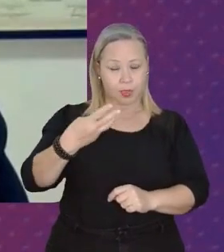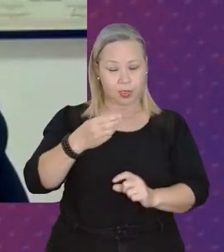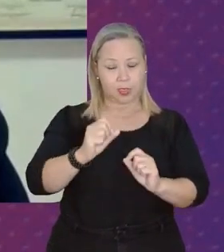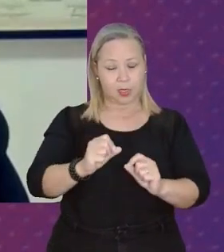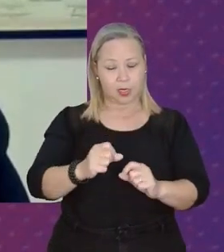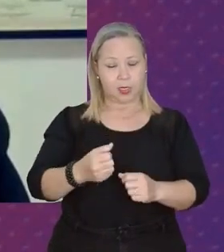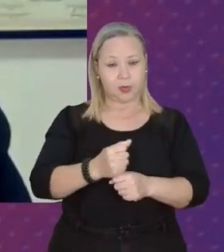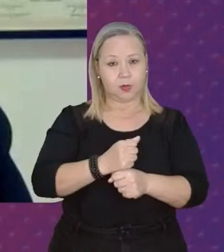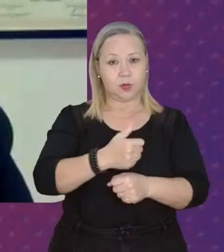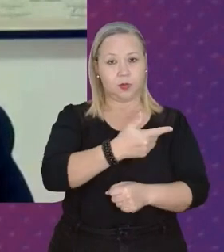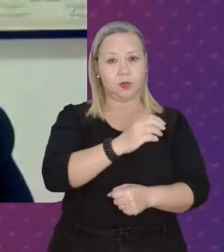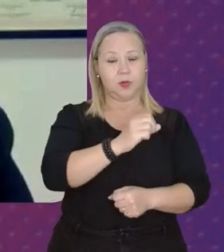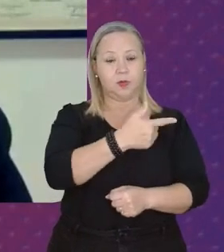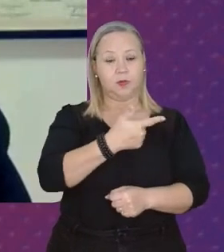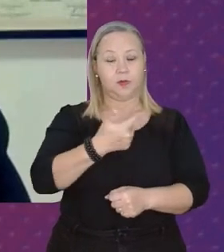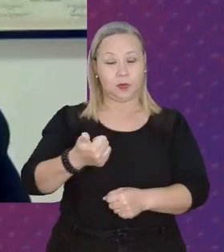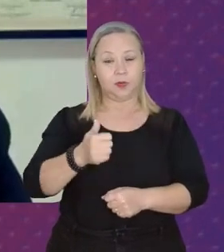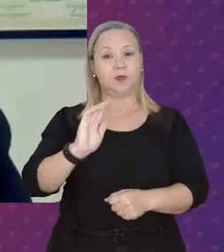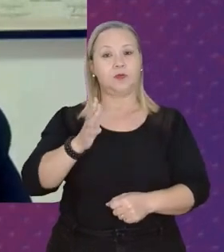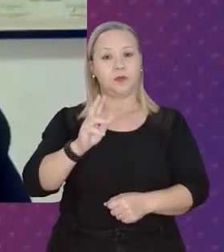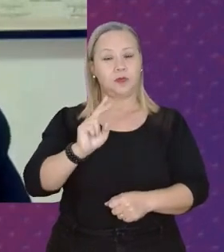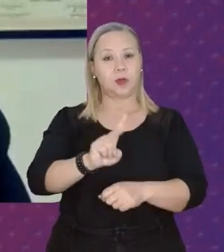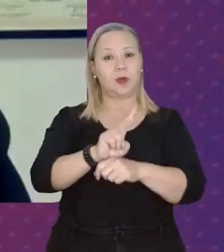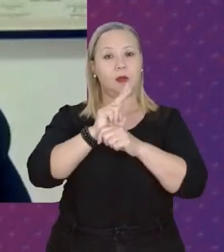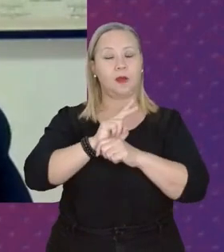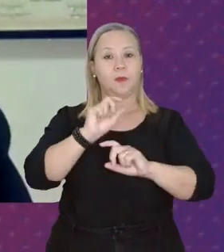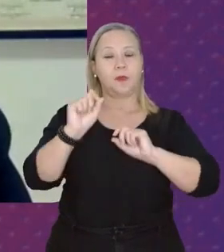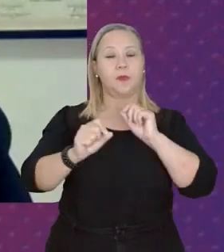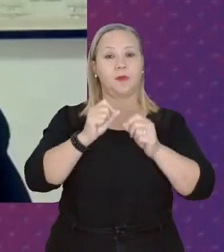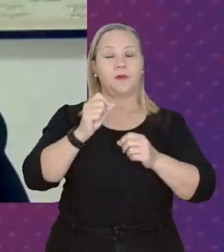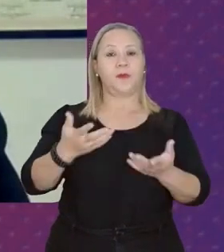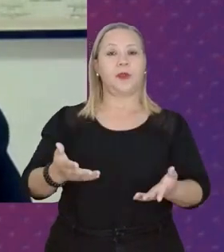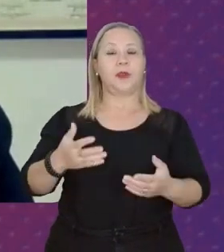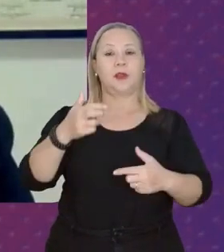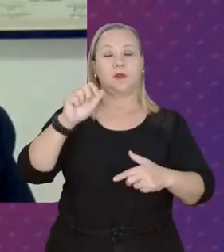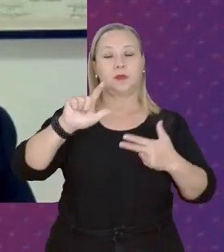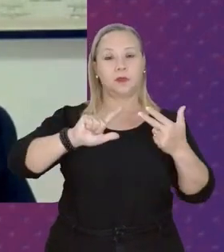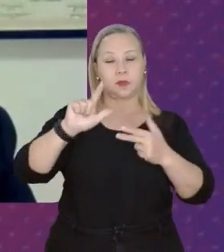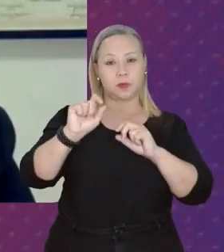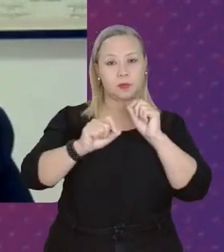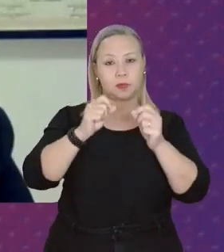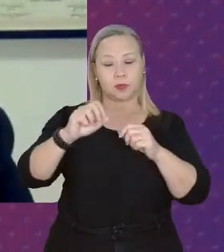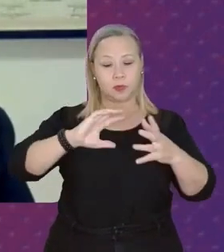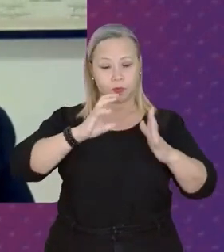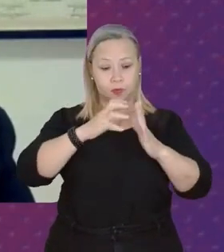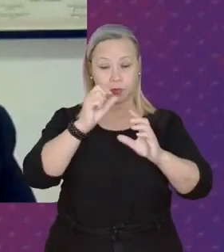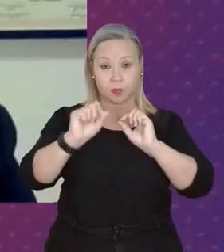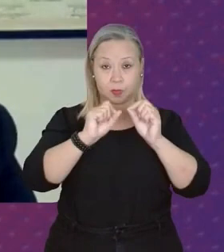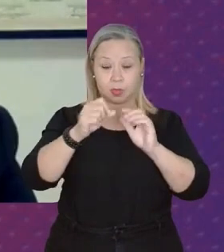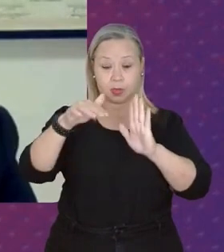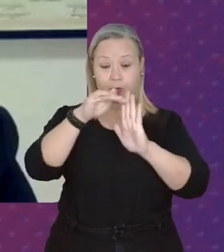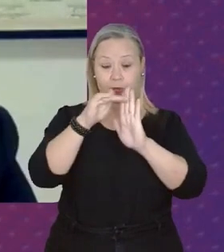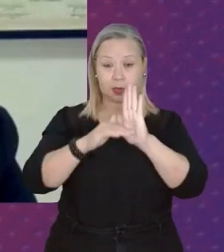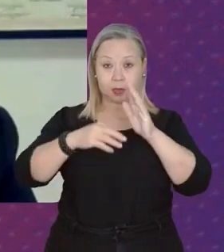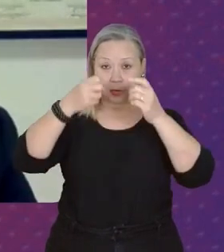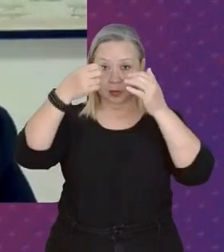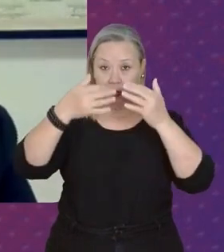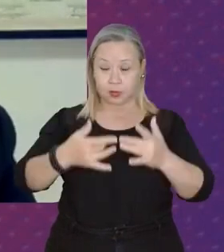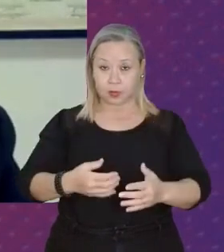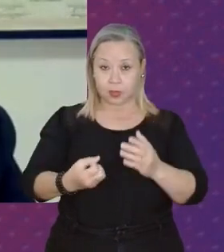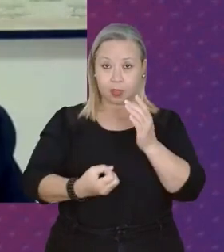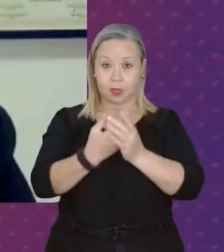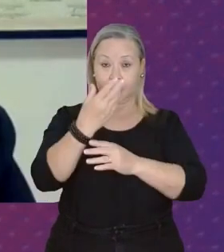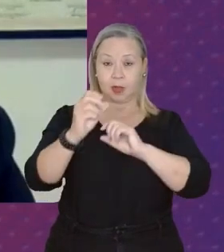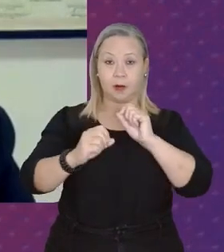hipótese de federação, a Comissão Executiva Nacional do Partido tem que observar os critérios fixados pela Federação